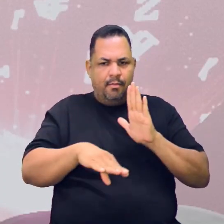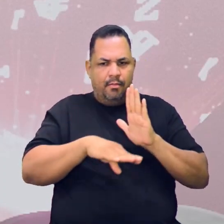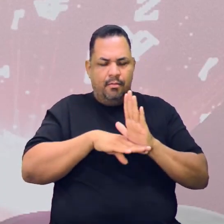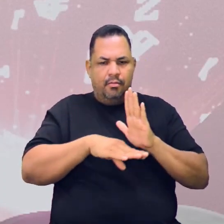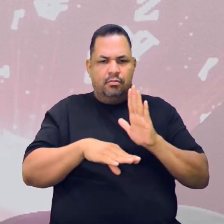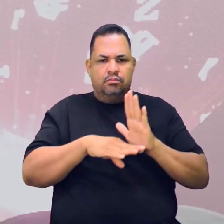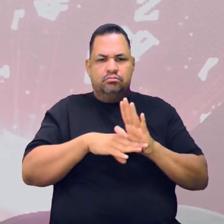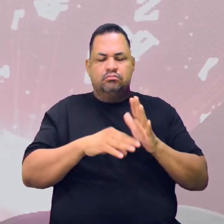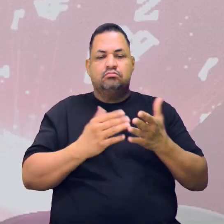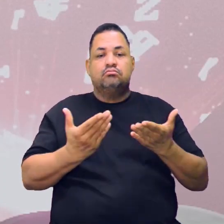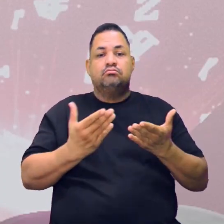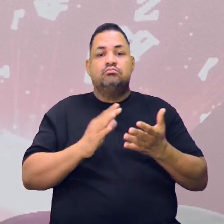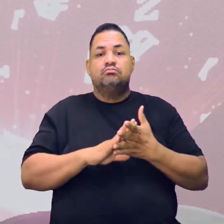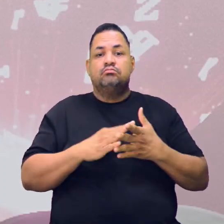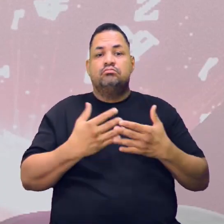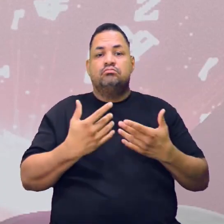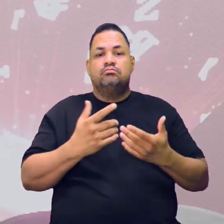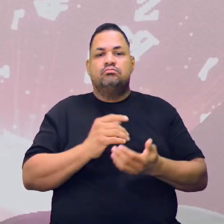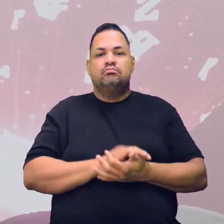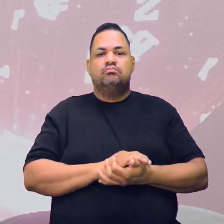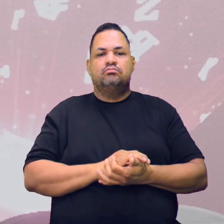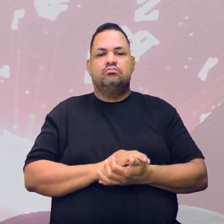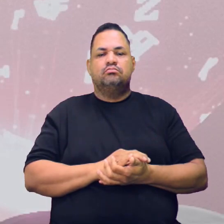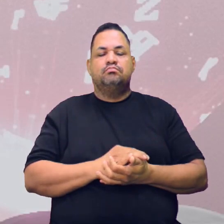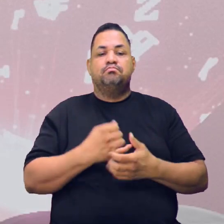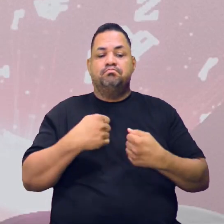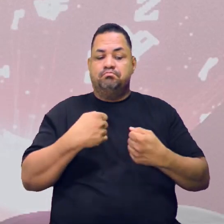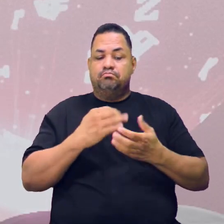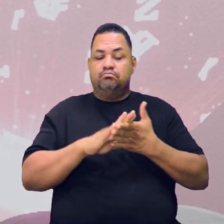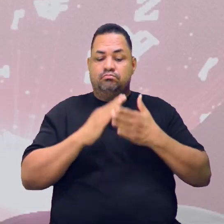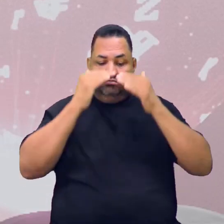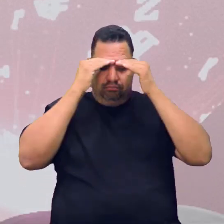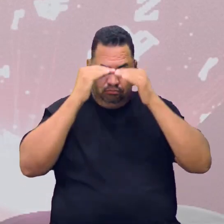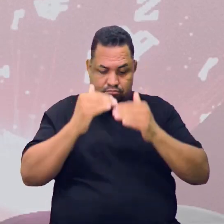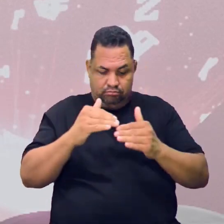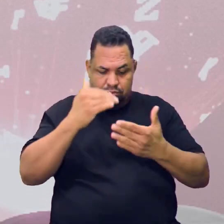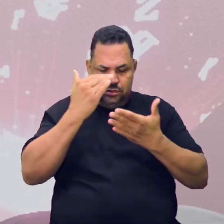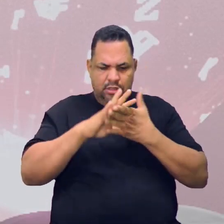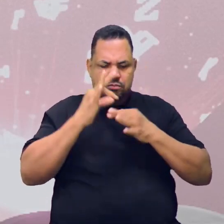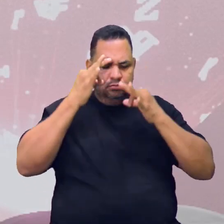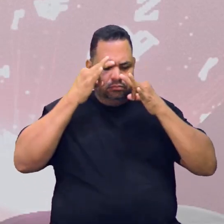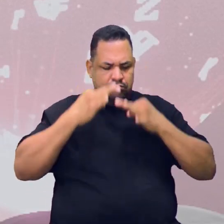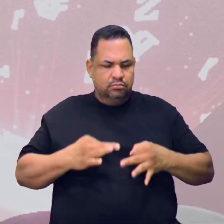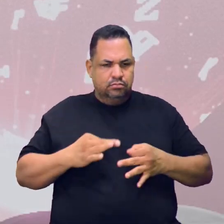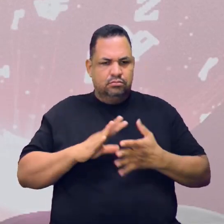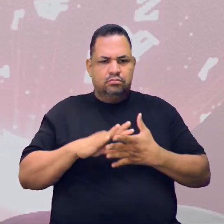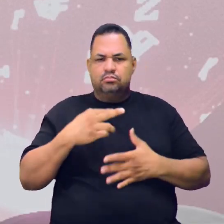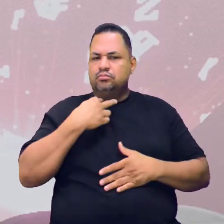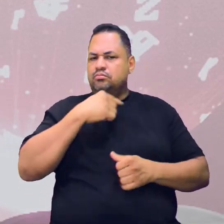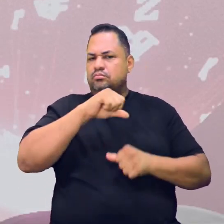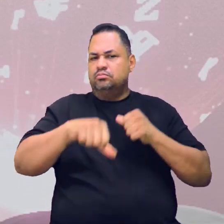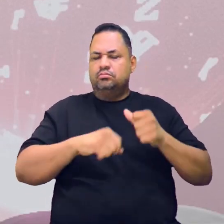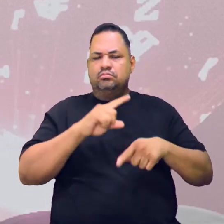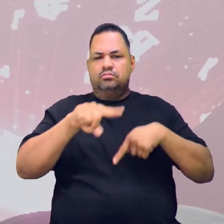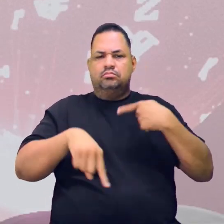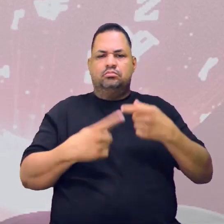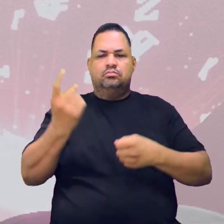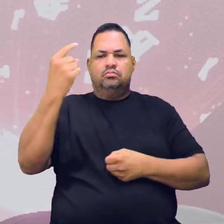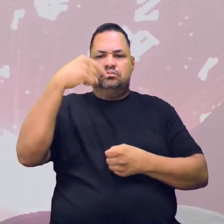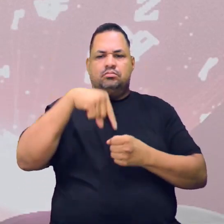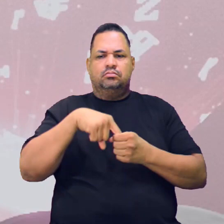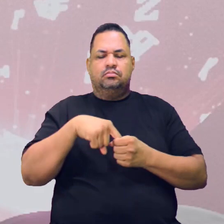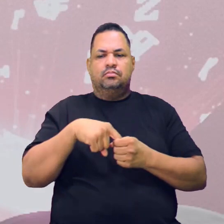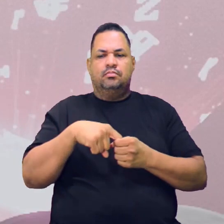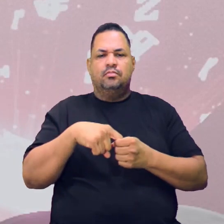não seguir, o que acontece? Você será penalizado. Beleza? Então, nós ficamos por aqui. Daqui a pouco a gente